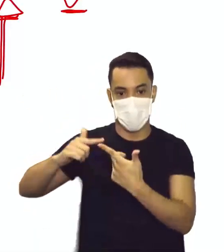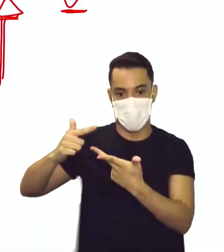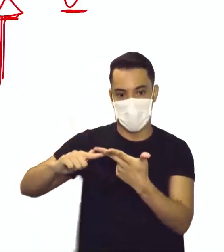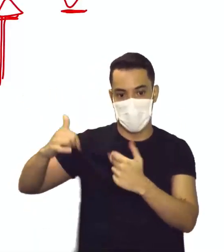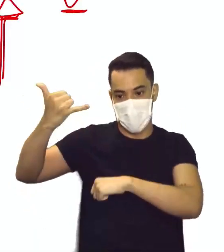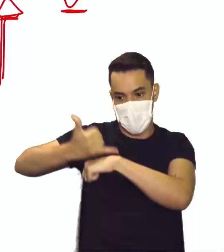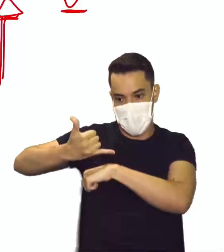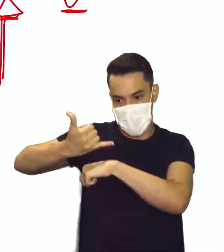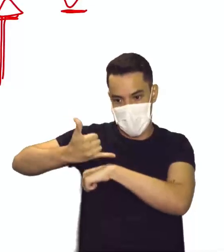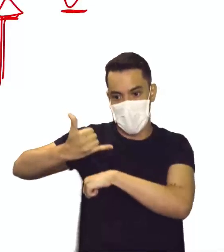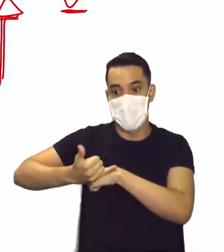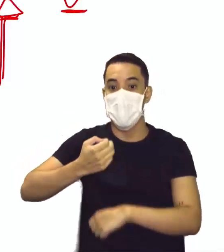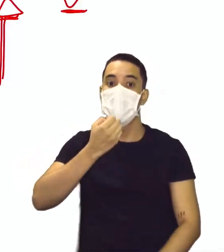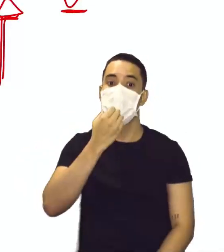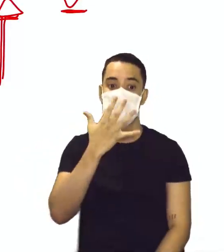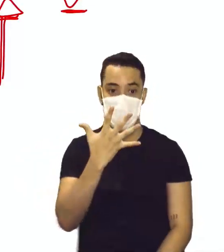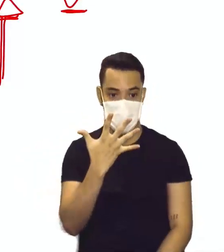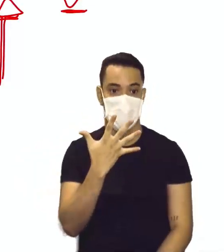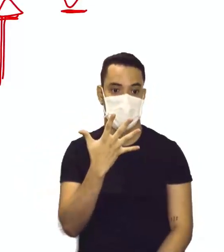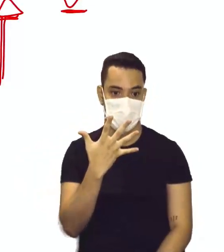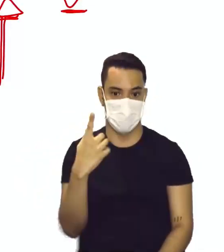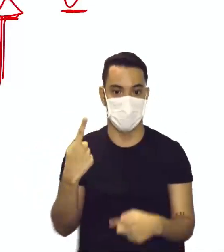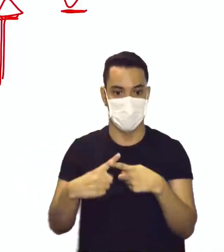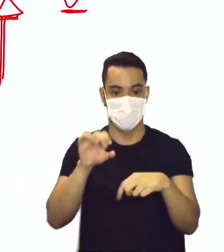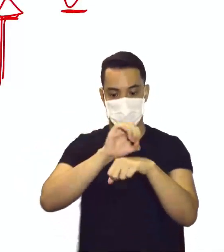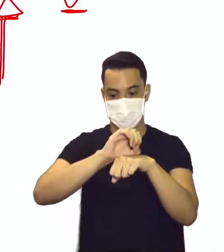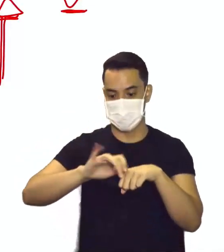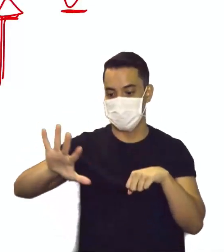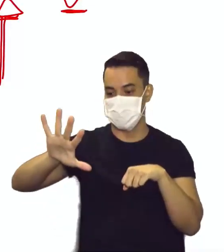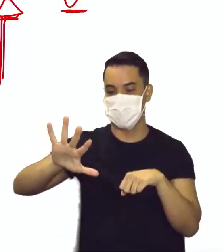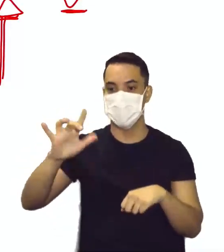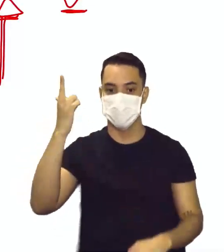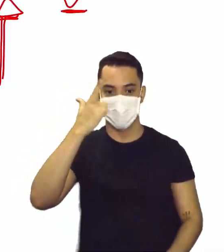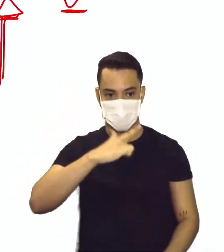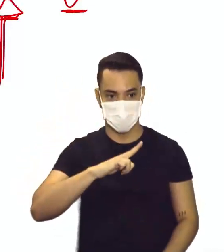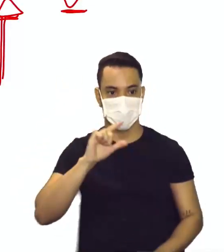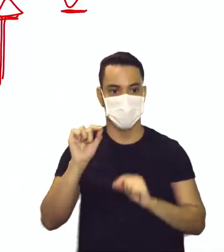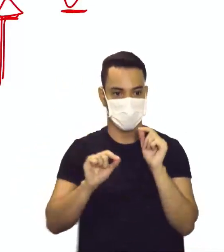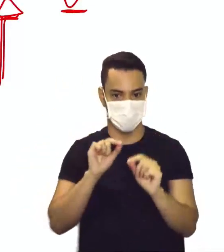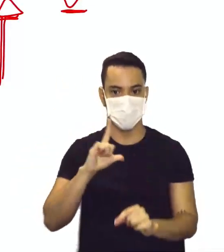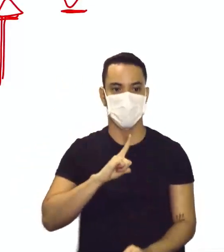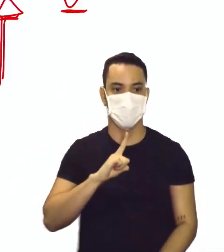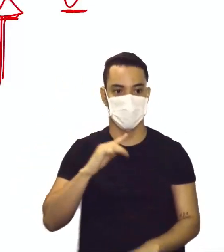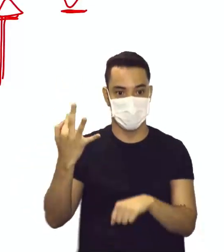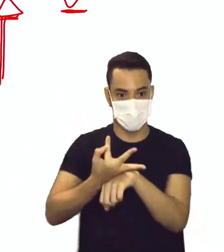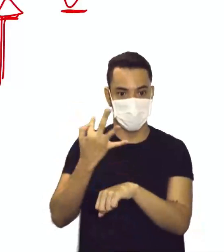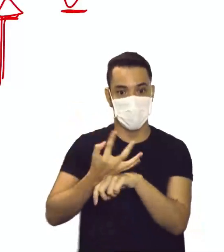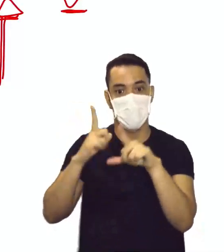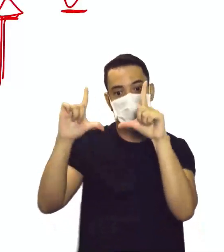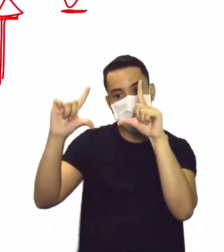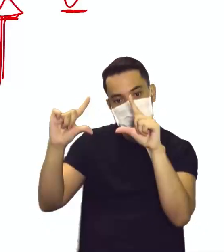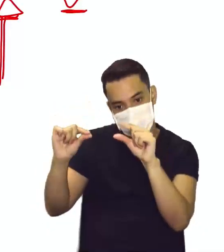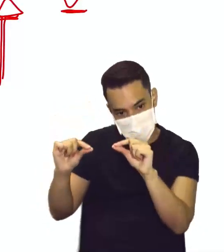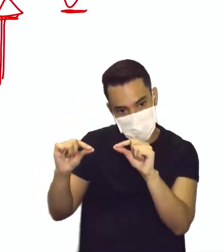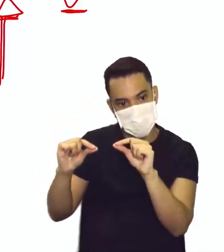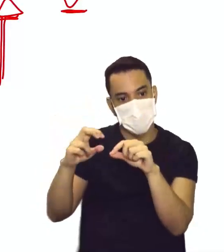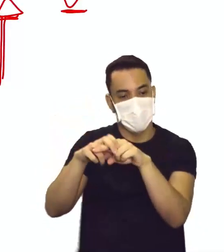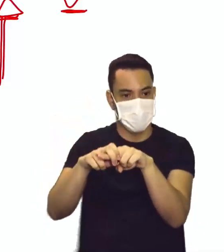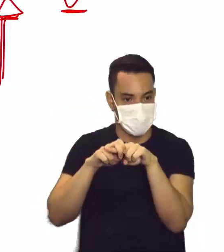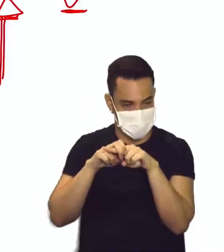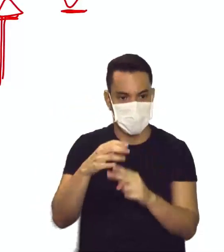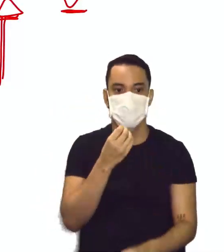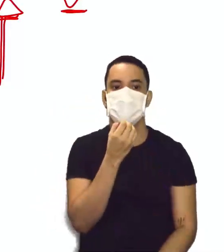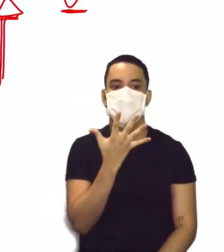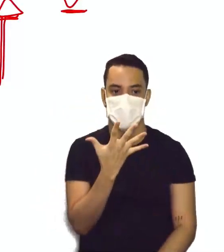são bons condutores, porque eles têm resistividade pequena, então eles são